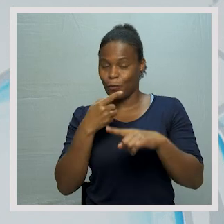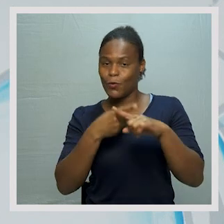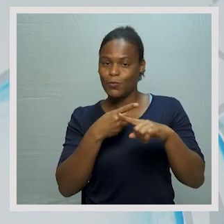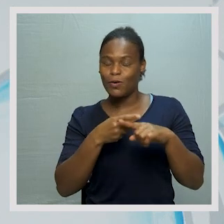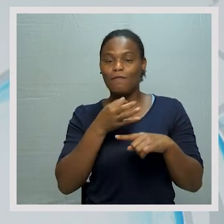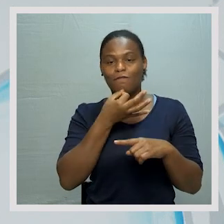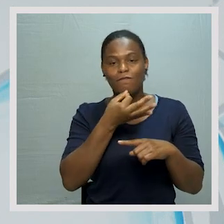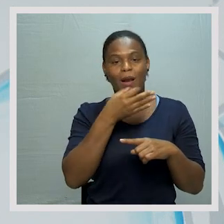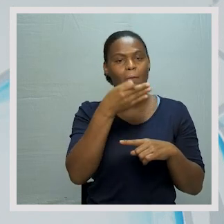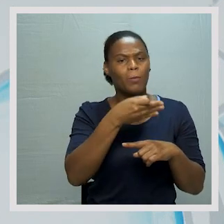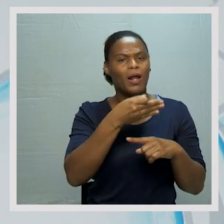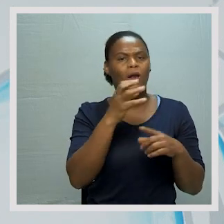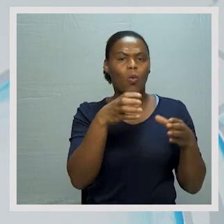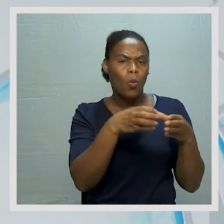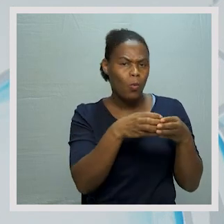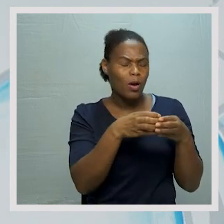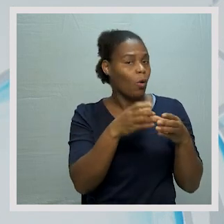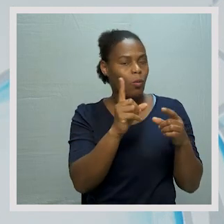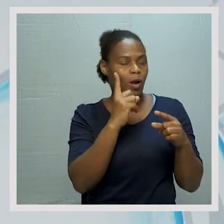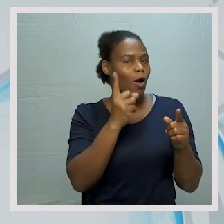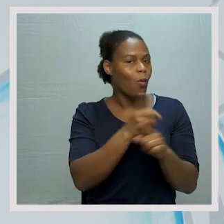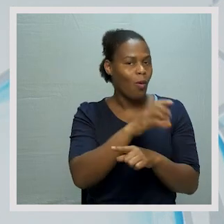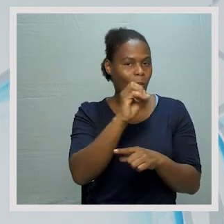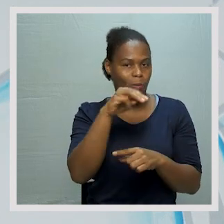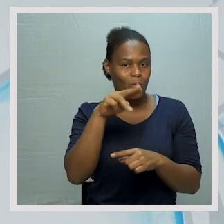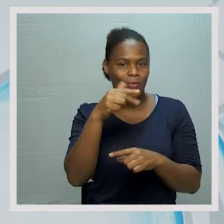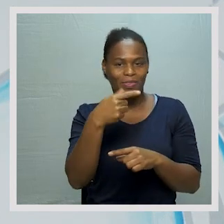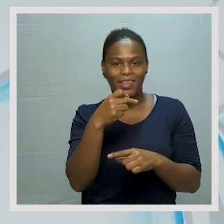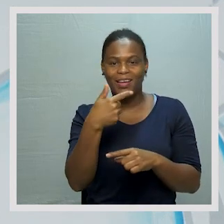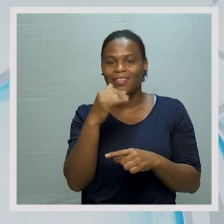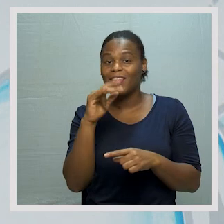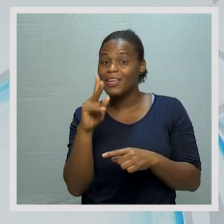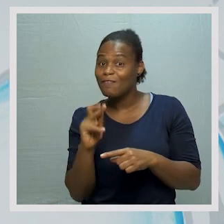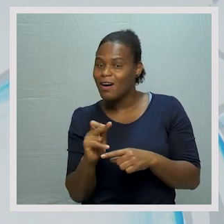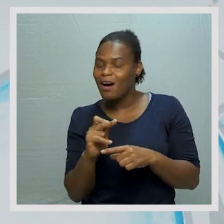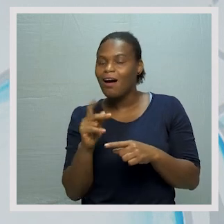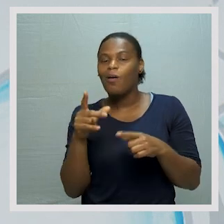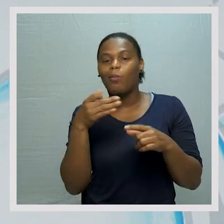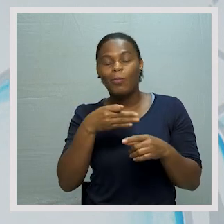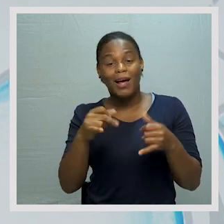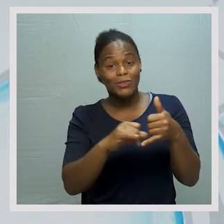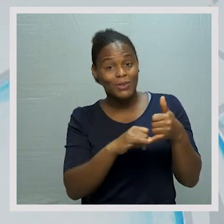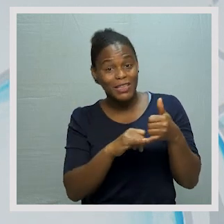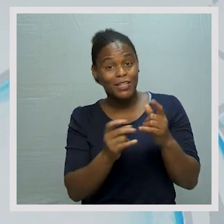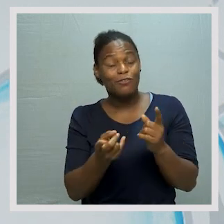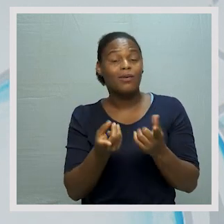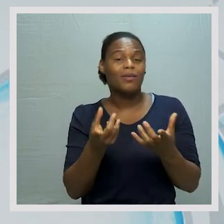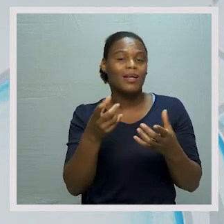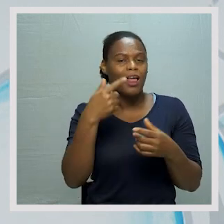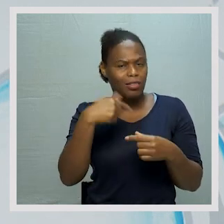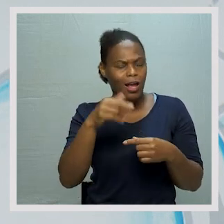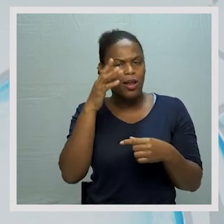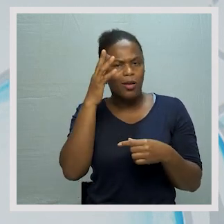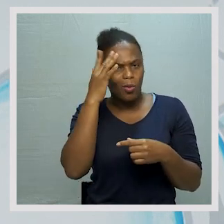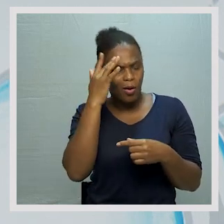Falamos sobre a propriedade comutativa, propriedade associativa, existência do elemento neutro,